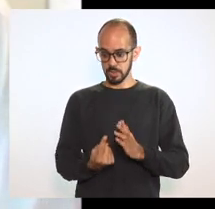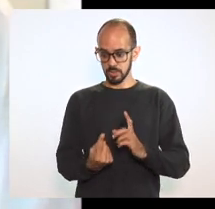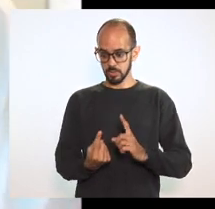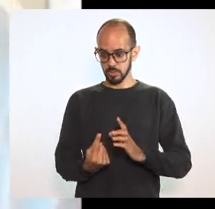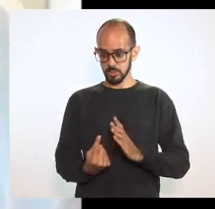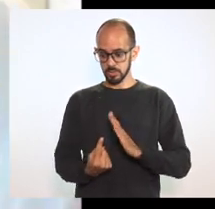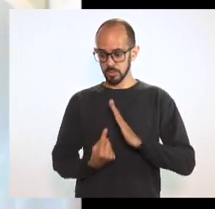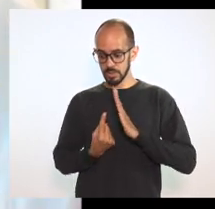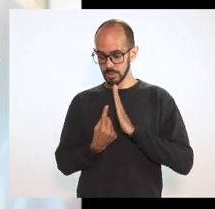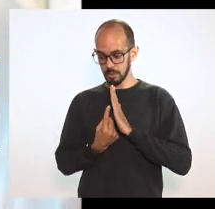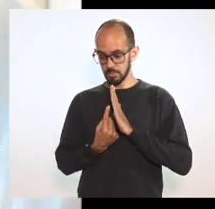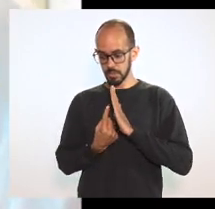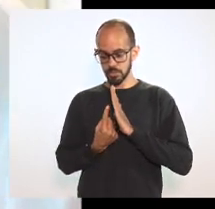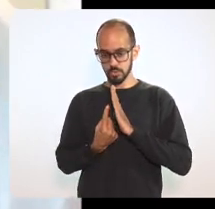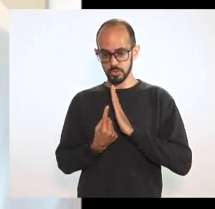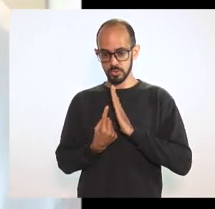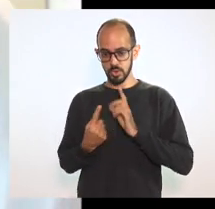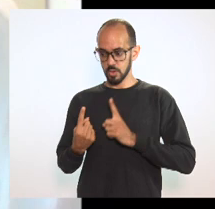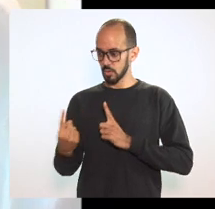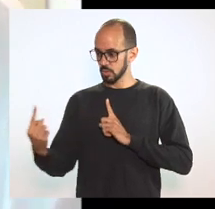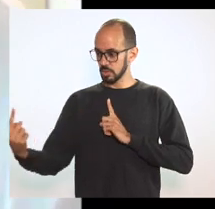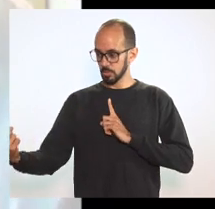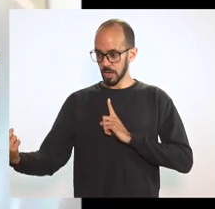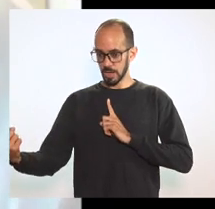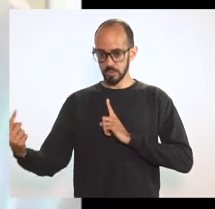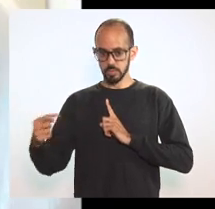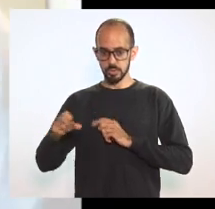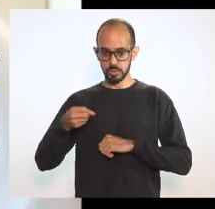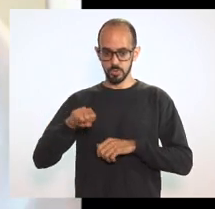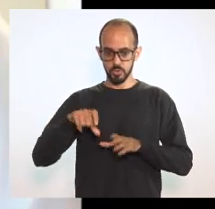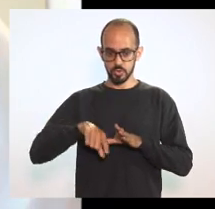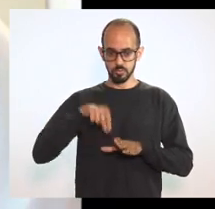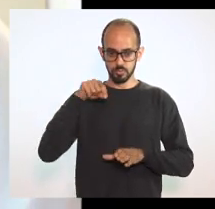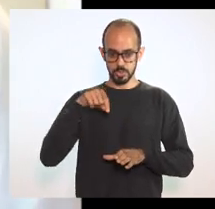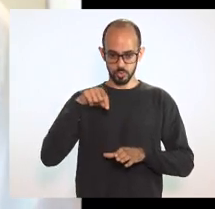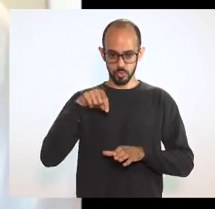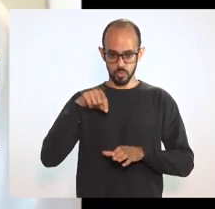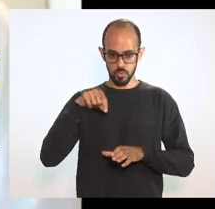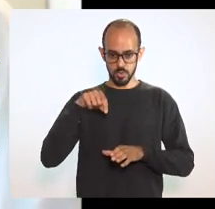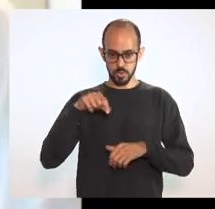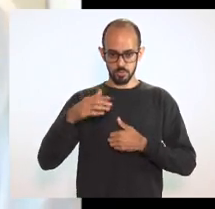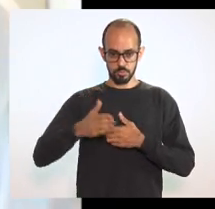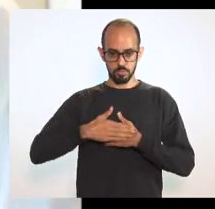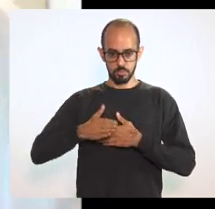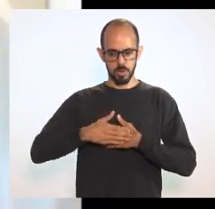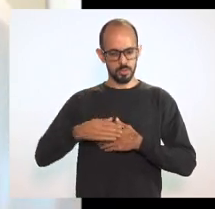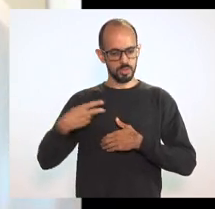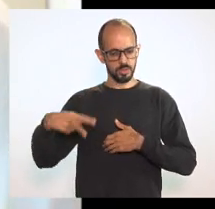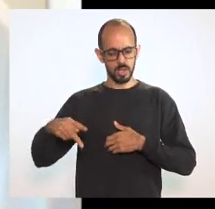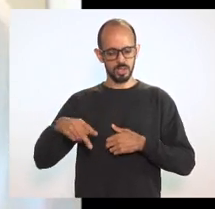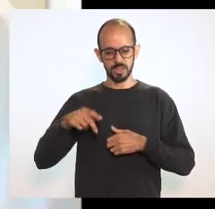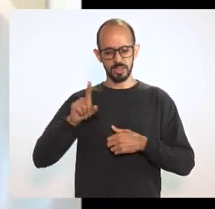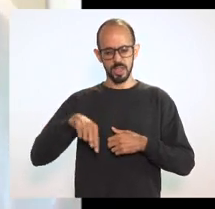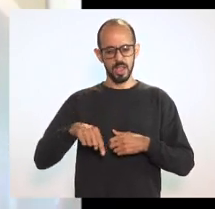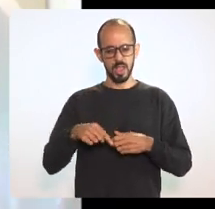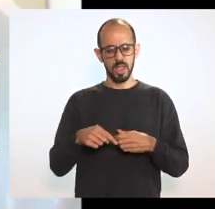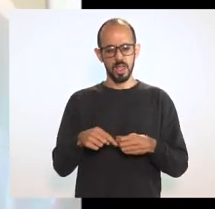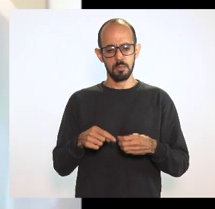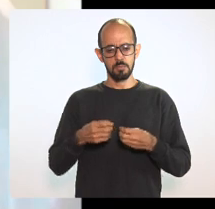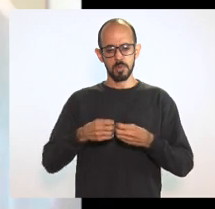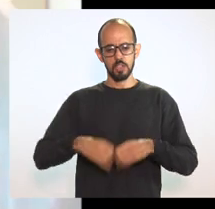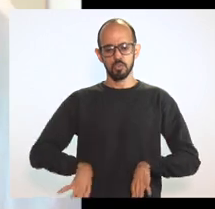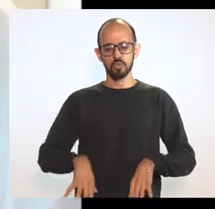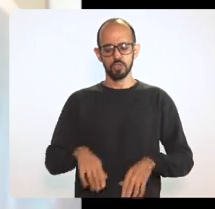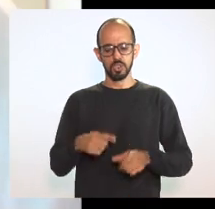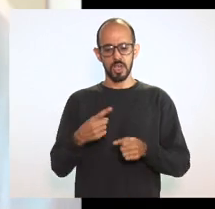se fosse uma escolha dessas pessoas porque querem boicotar o funcionamento da sociedade. Isso é um delírio, né? Toda